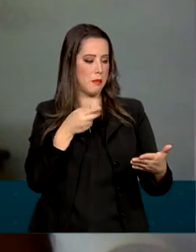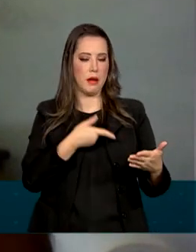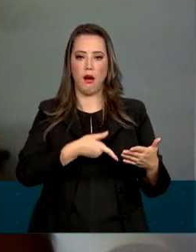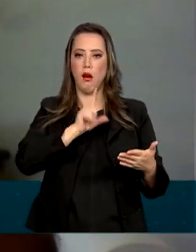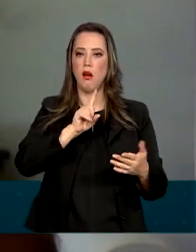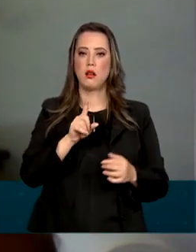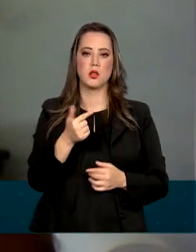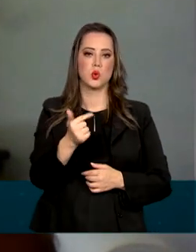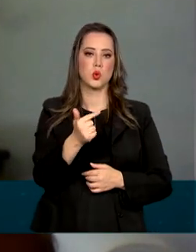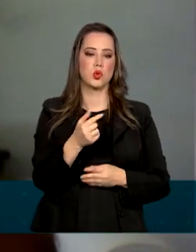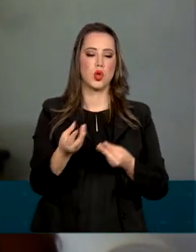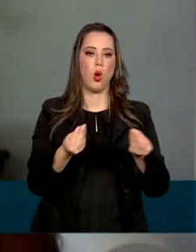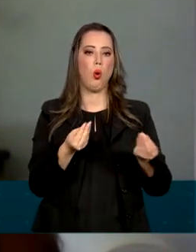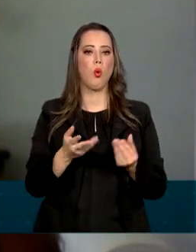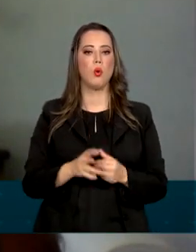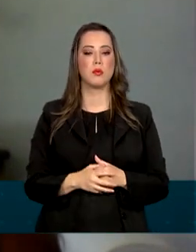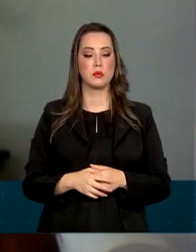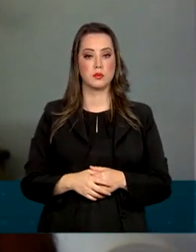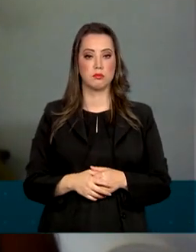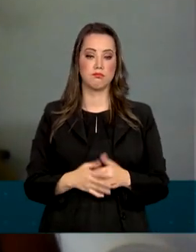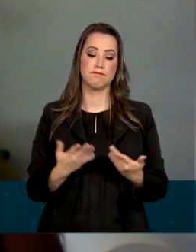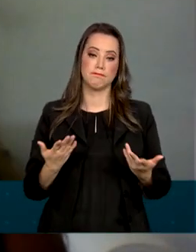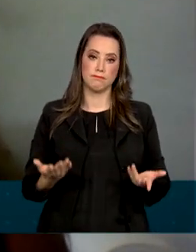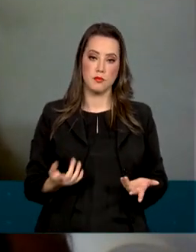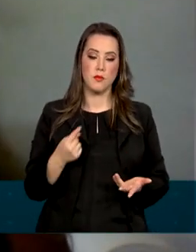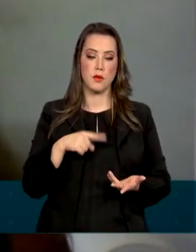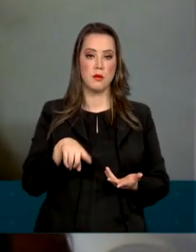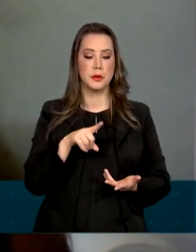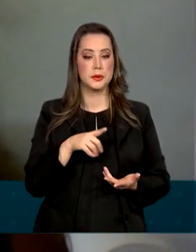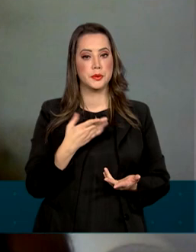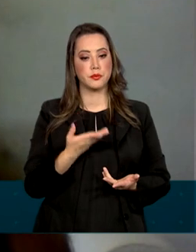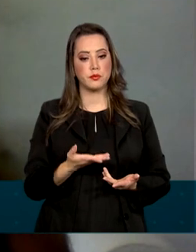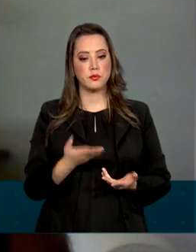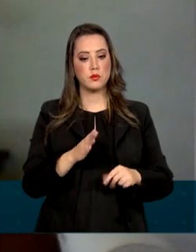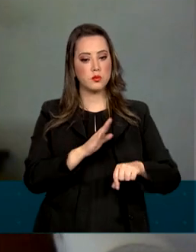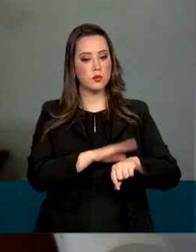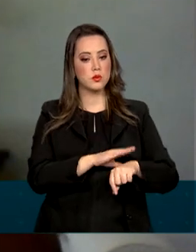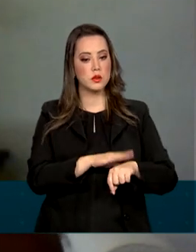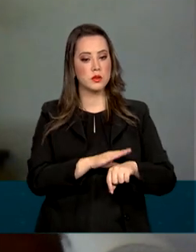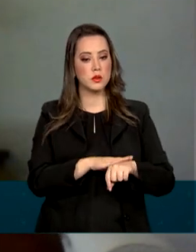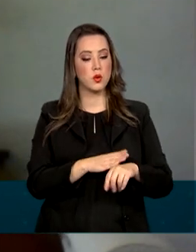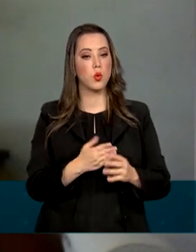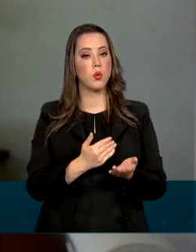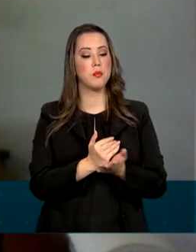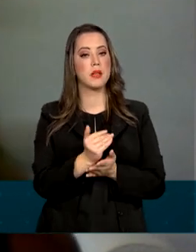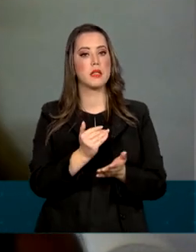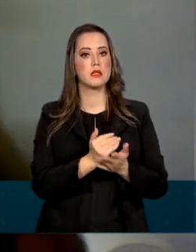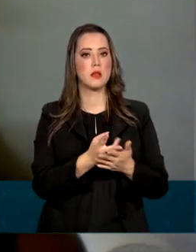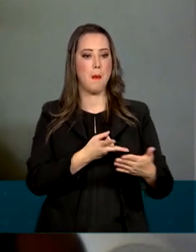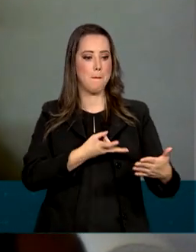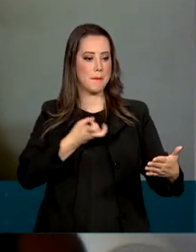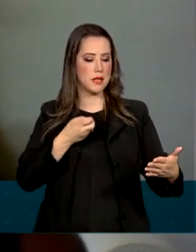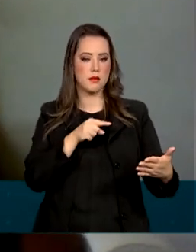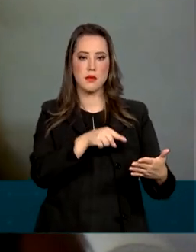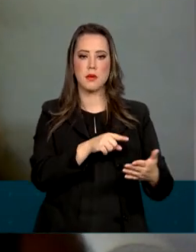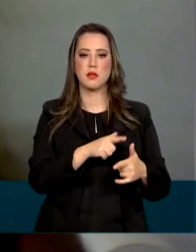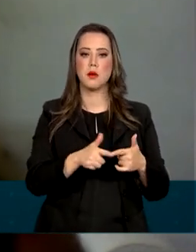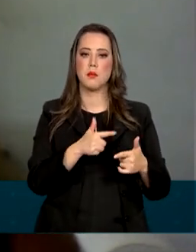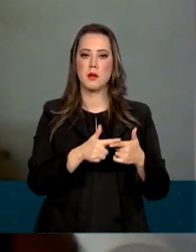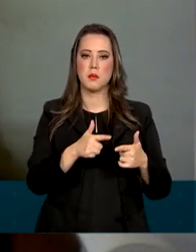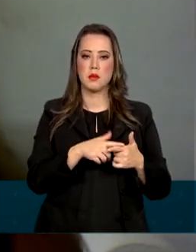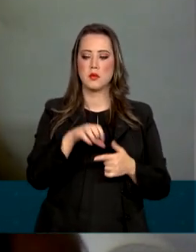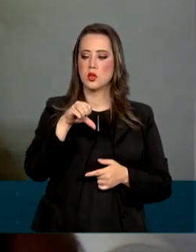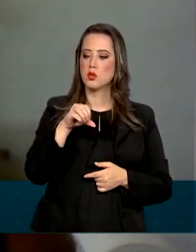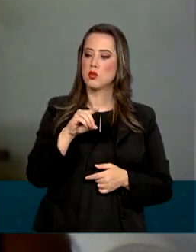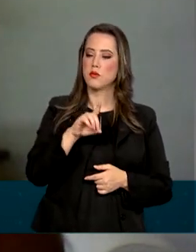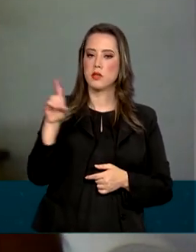verificar aquele vício. Então, o prazo conta a partir da constatação do vício, tanto de